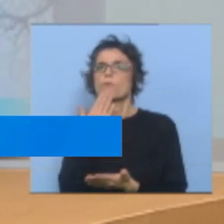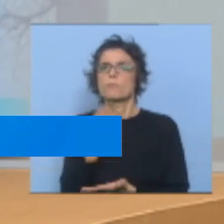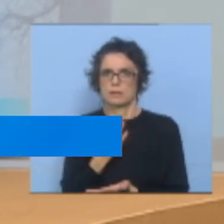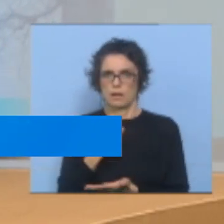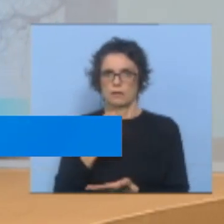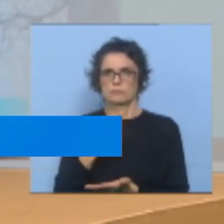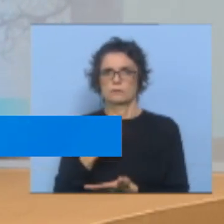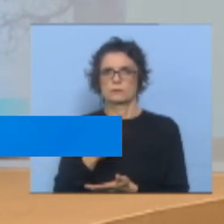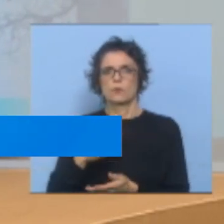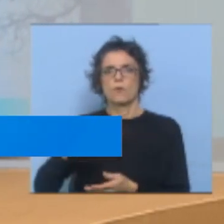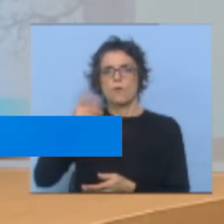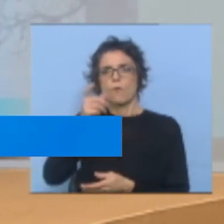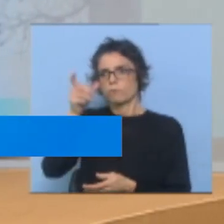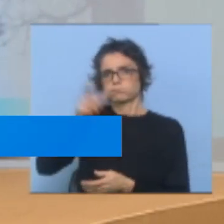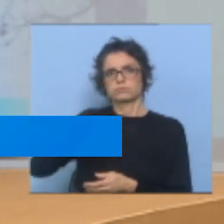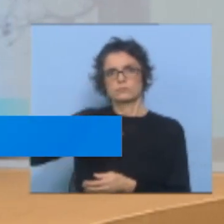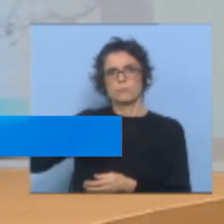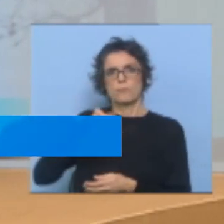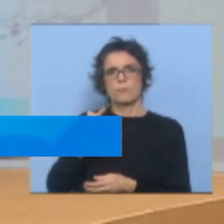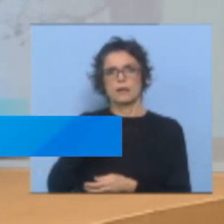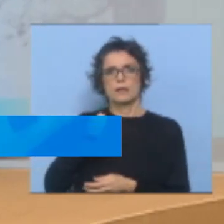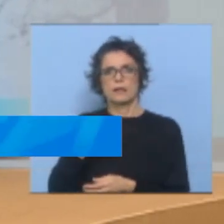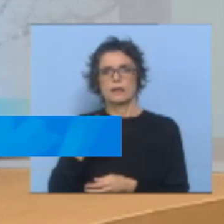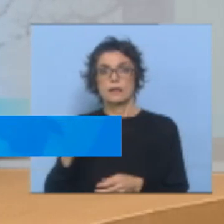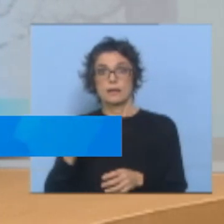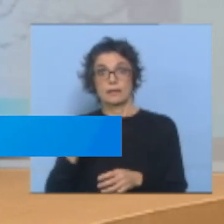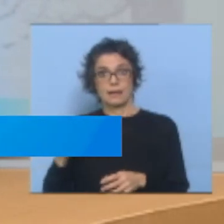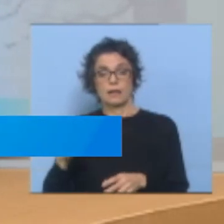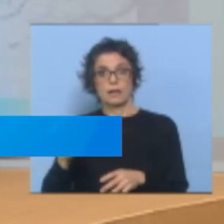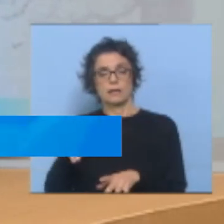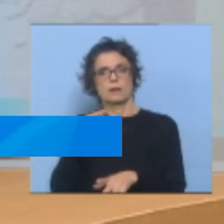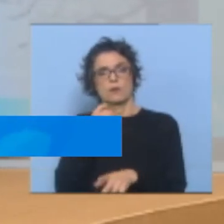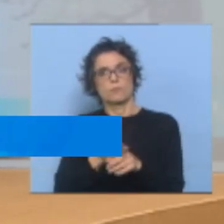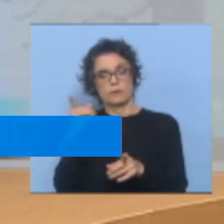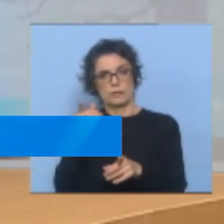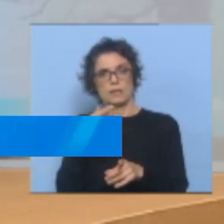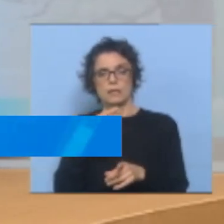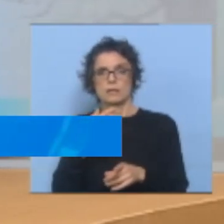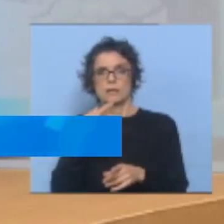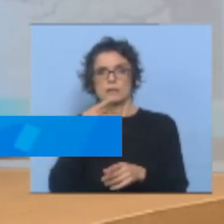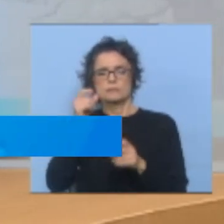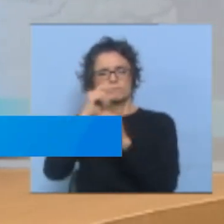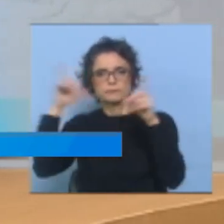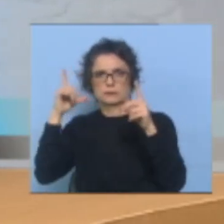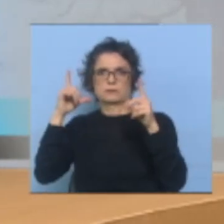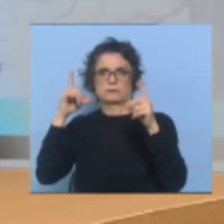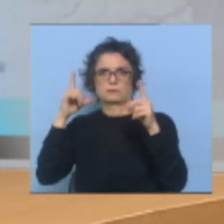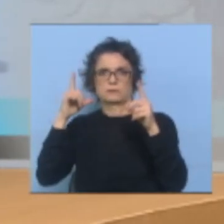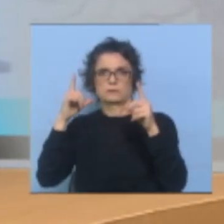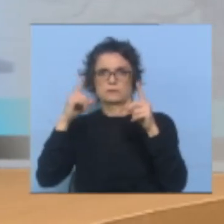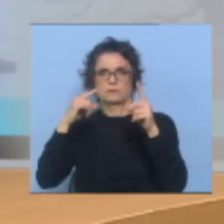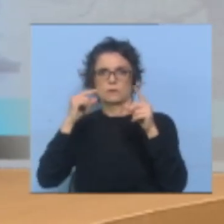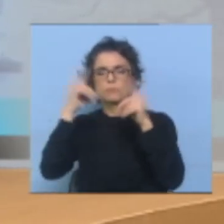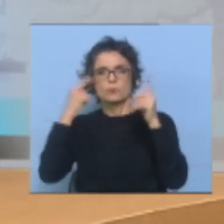de nos ter feito perceber que aquilo que é um crime, o crime de racismo,